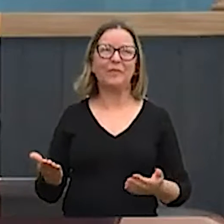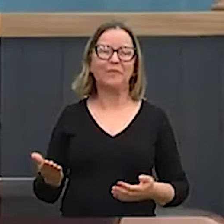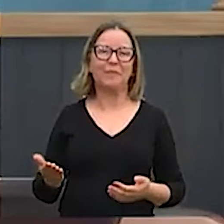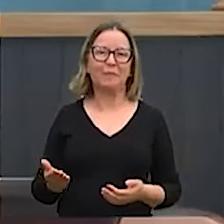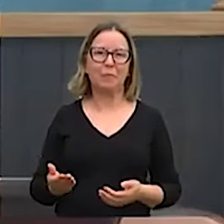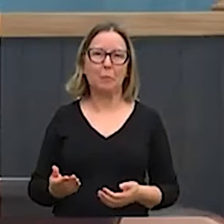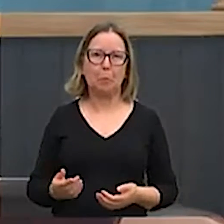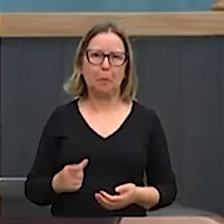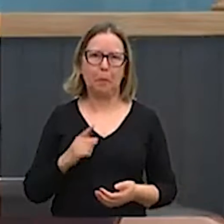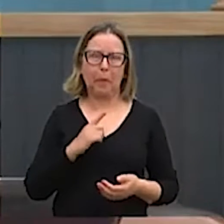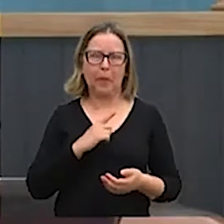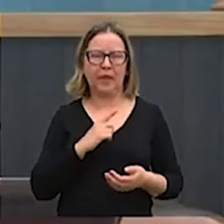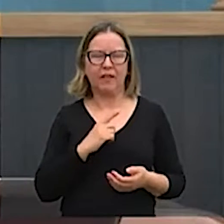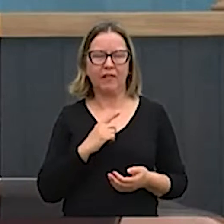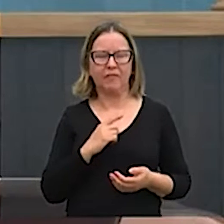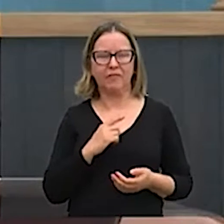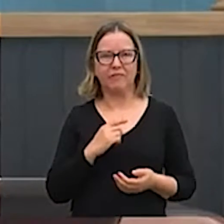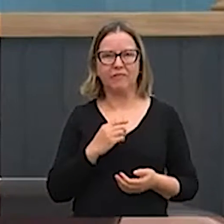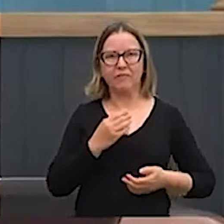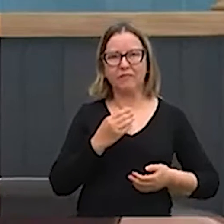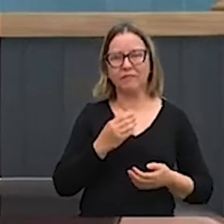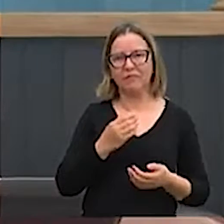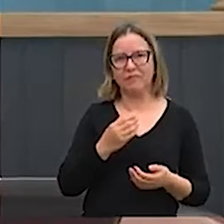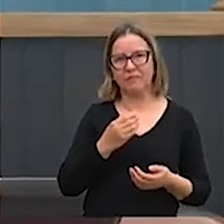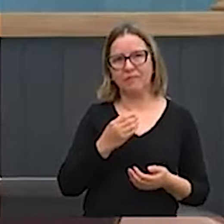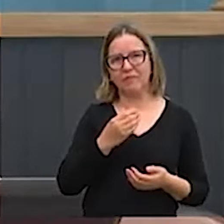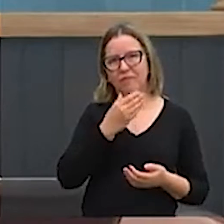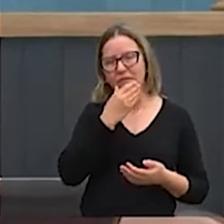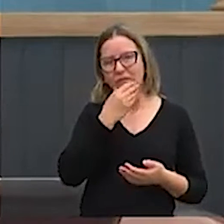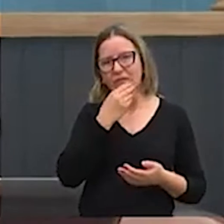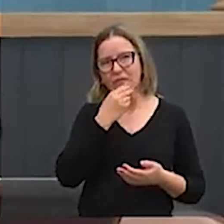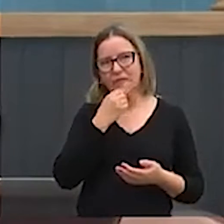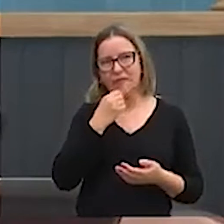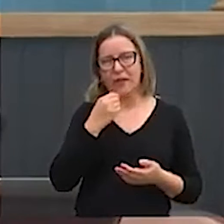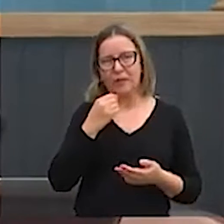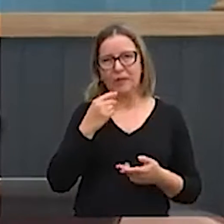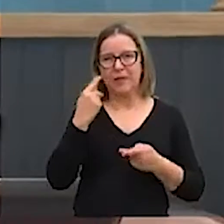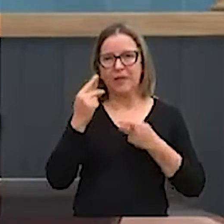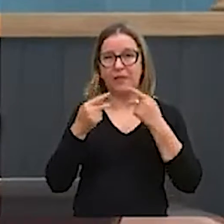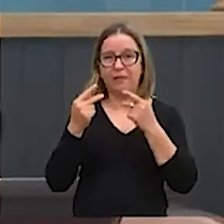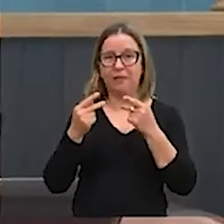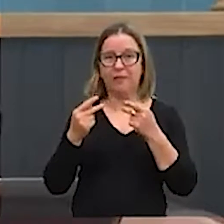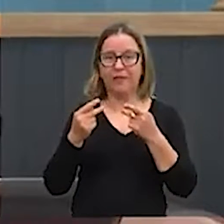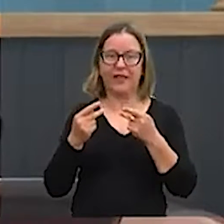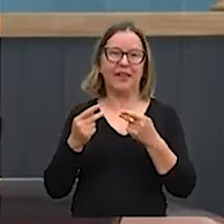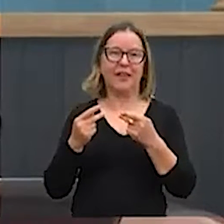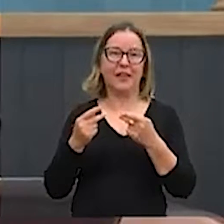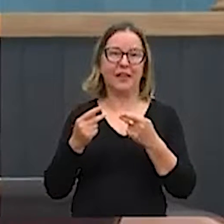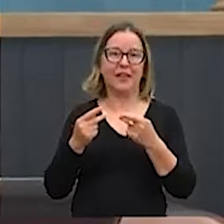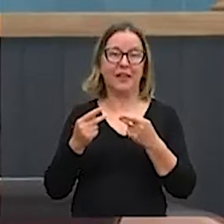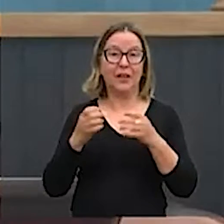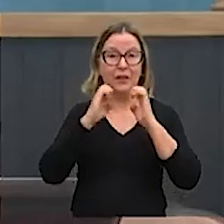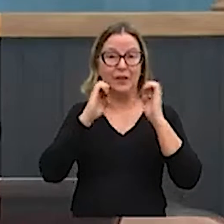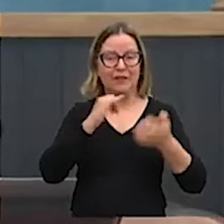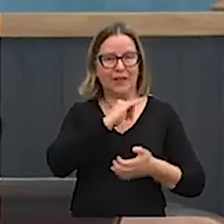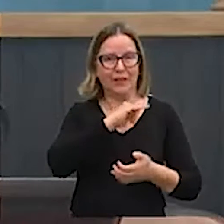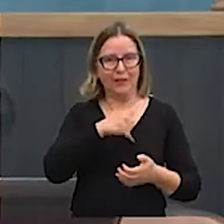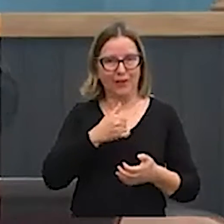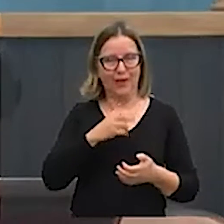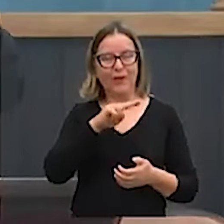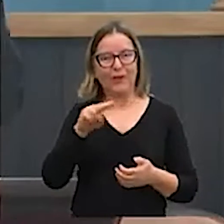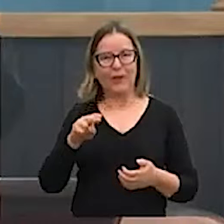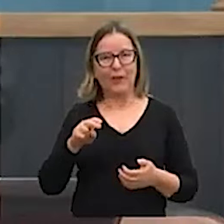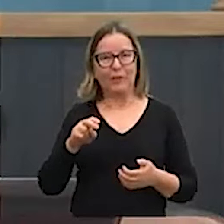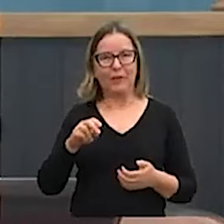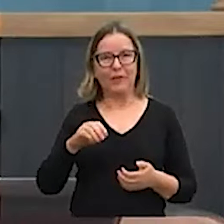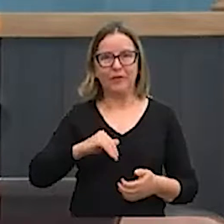Tem um autor que chama o livro de João de o Everest do Evangelho, o ponto